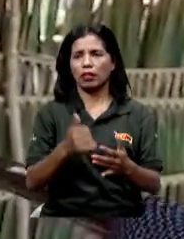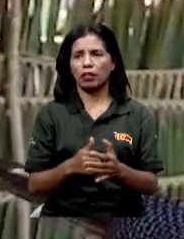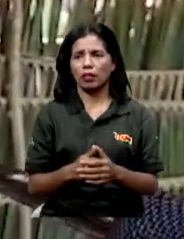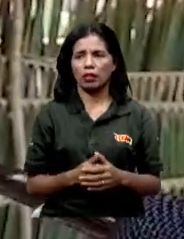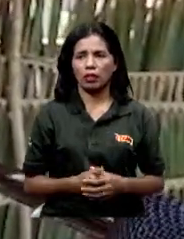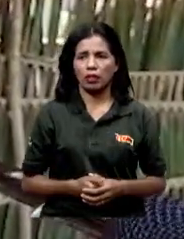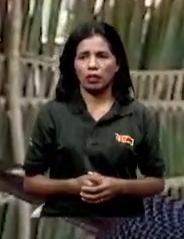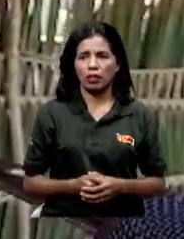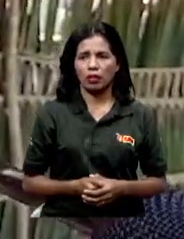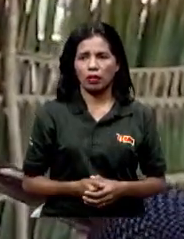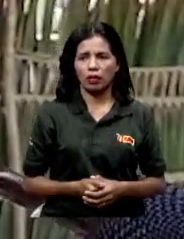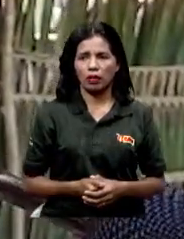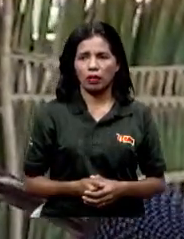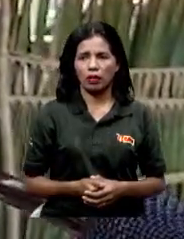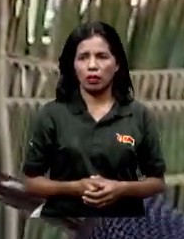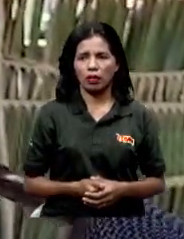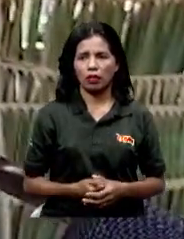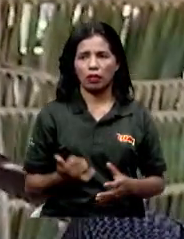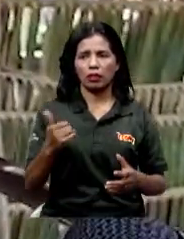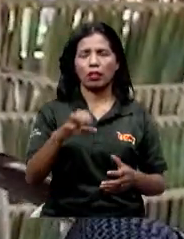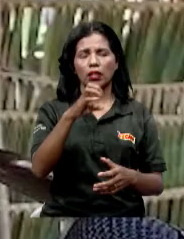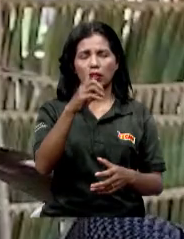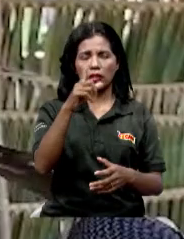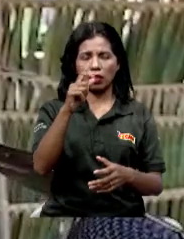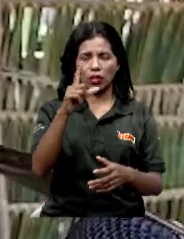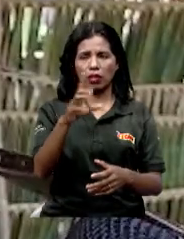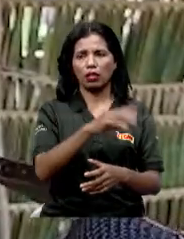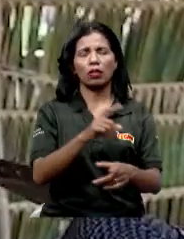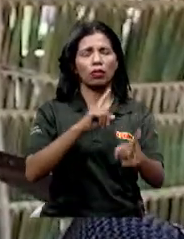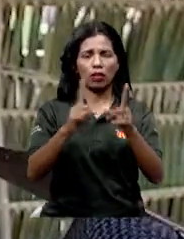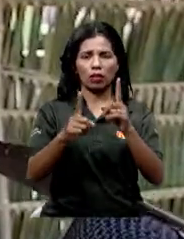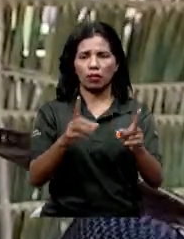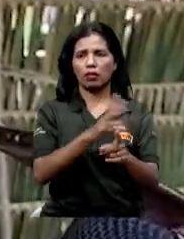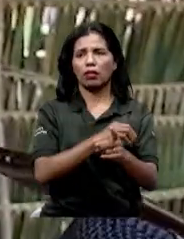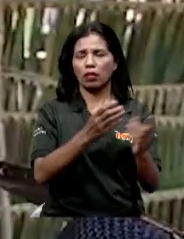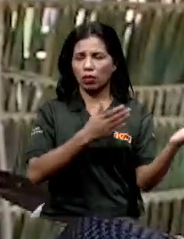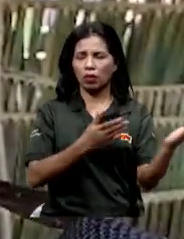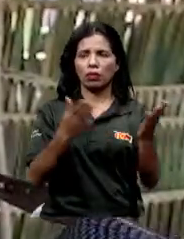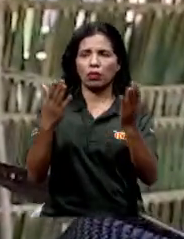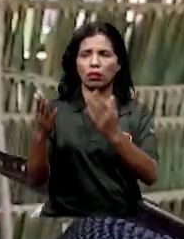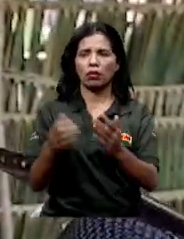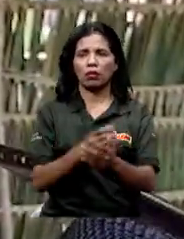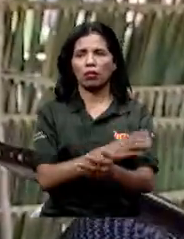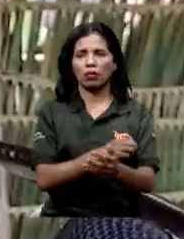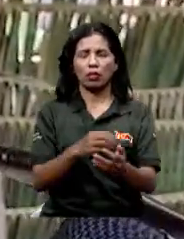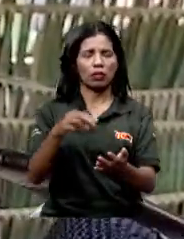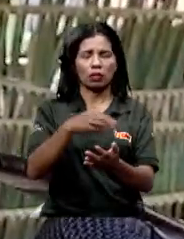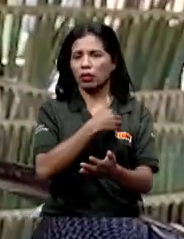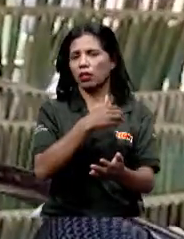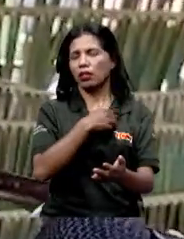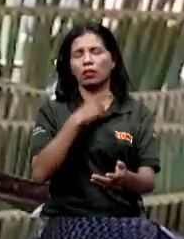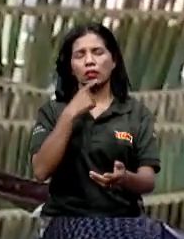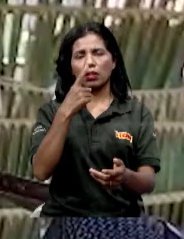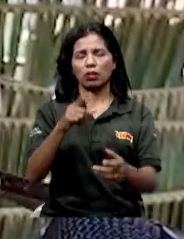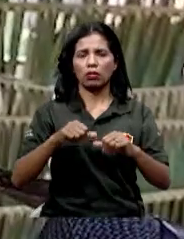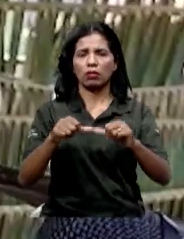né se lá letem arrumado né se cubano é mas o abdul nasser foi na ruptura aí em mãe né cari também não vamos se